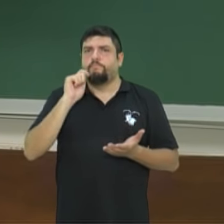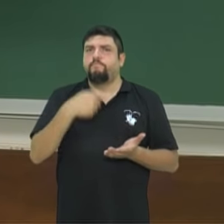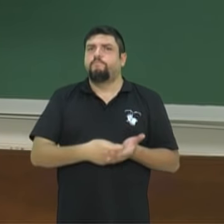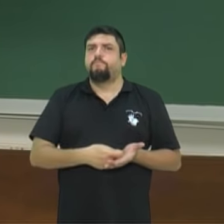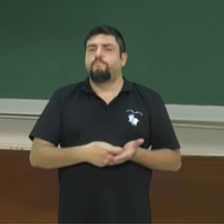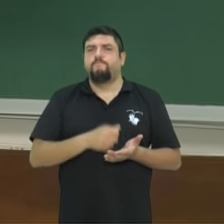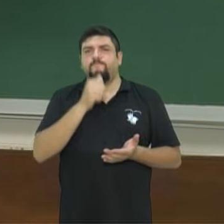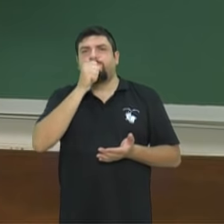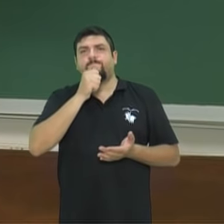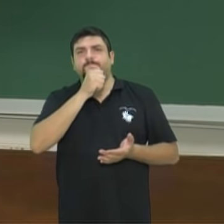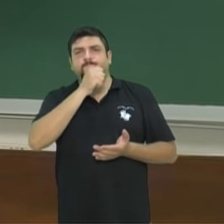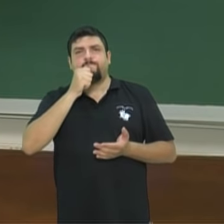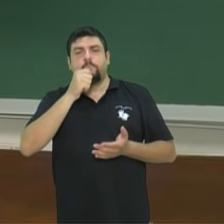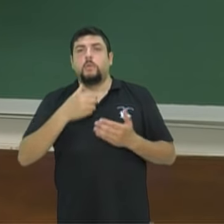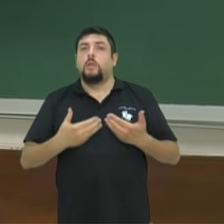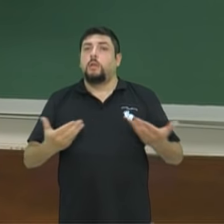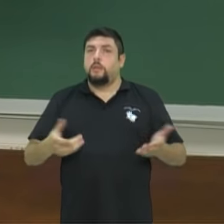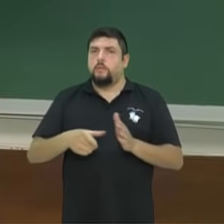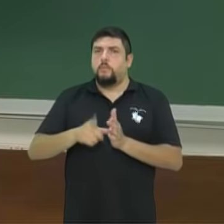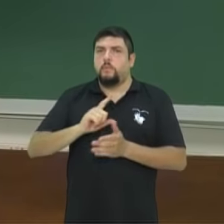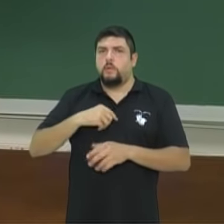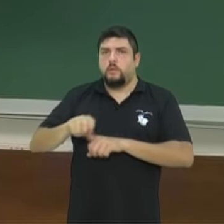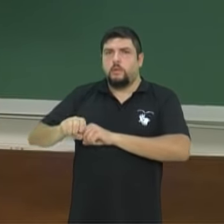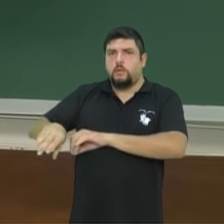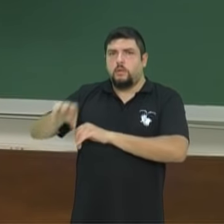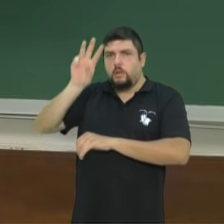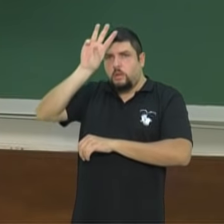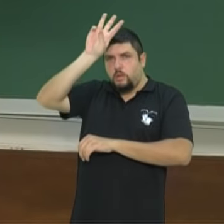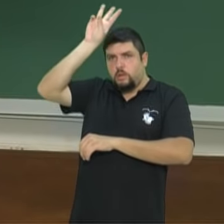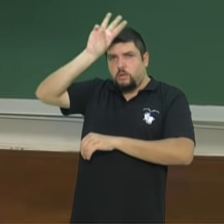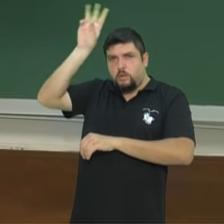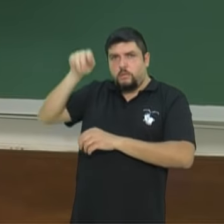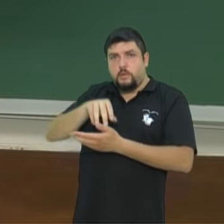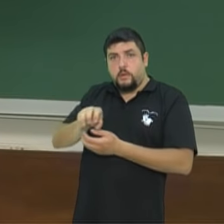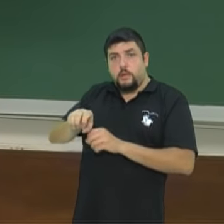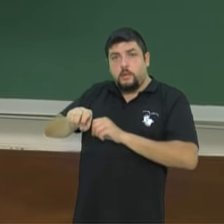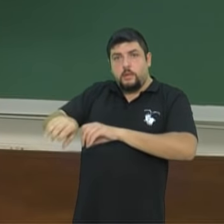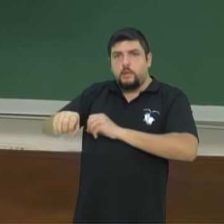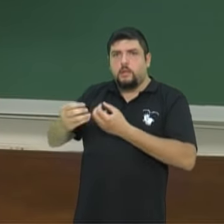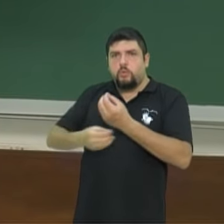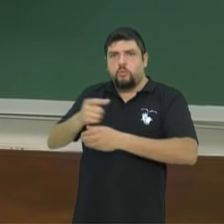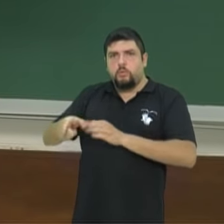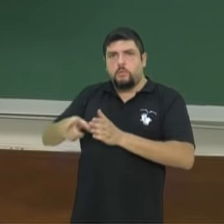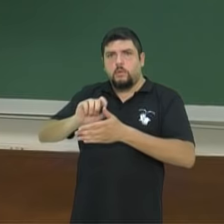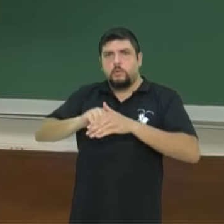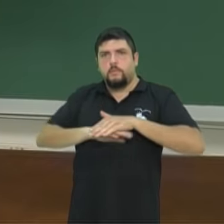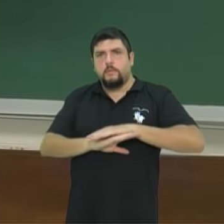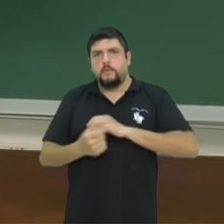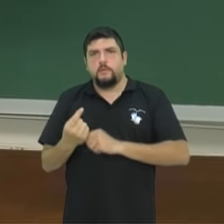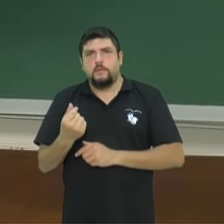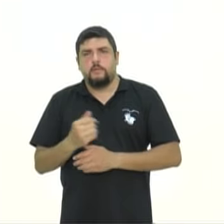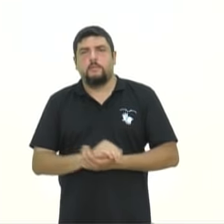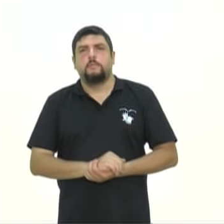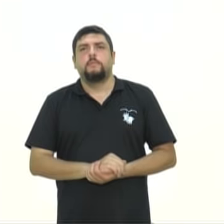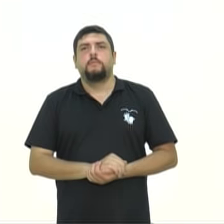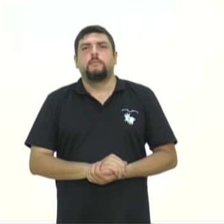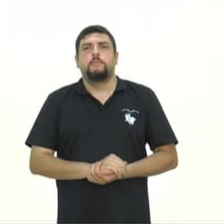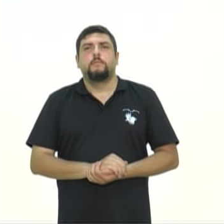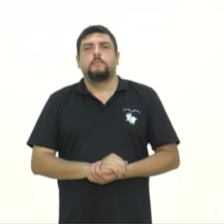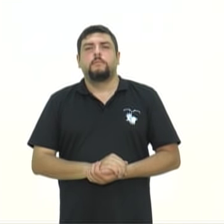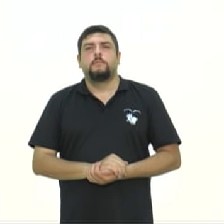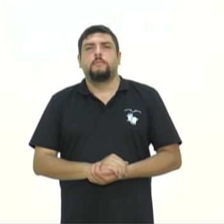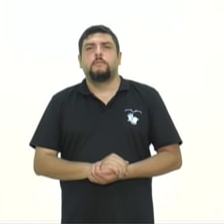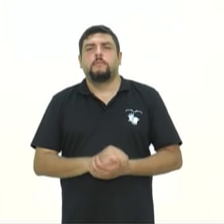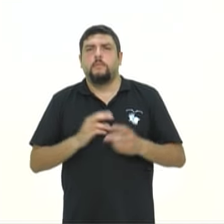Então ele está tentando já ensinar ali o Cebolinha, né, a ter uma educação financeira, a poupar. Observem agora essa próxima